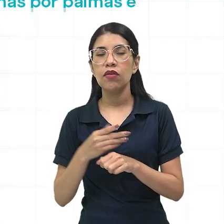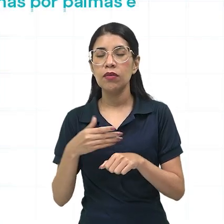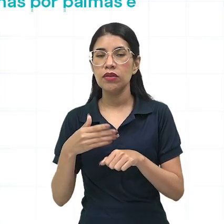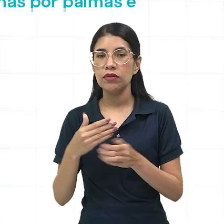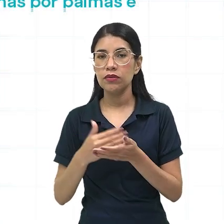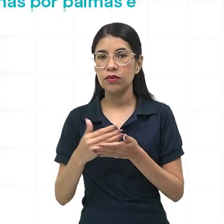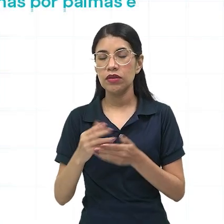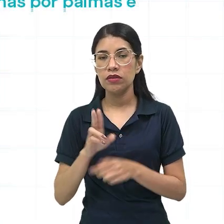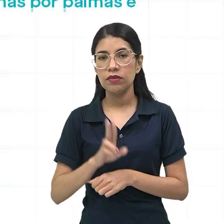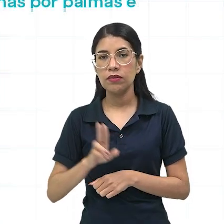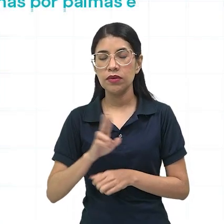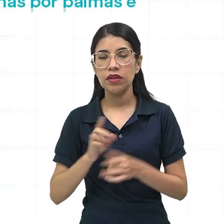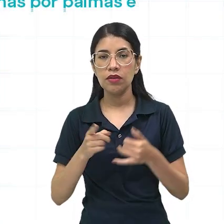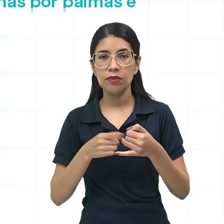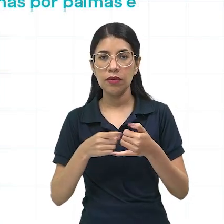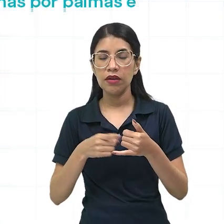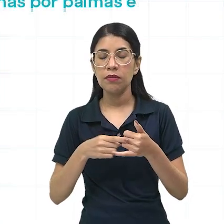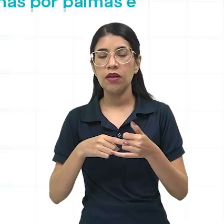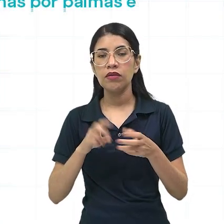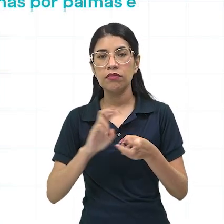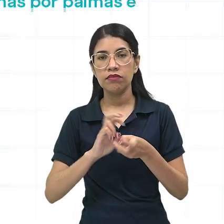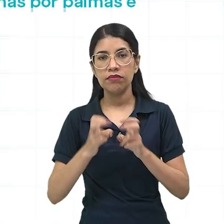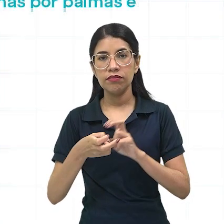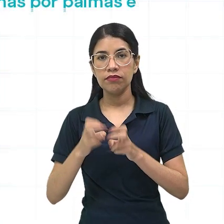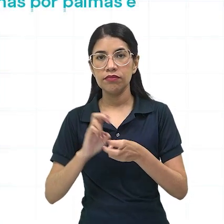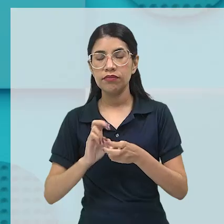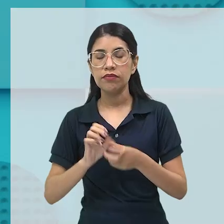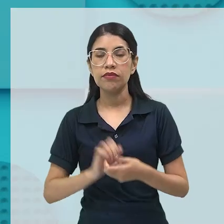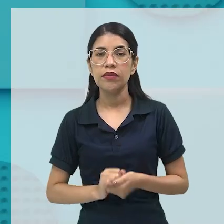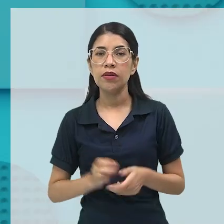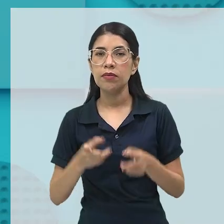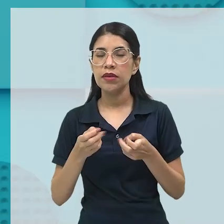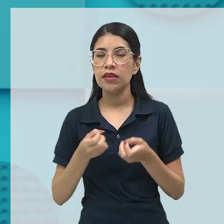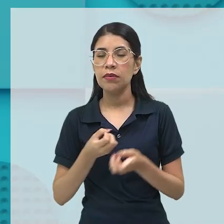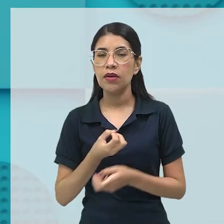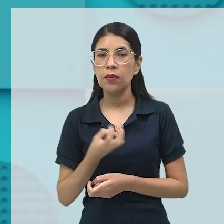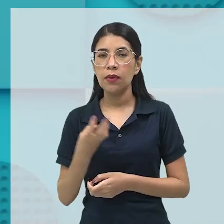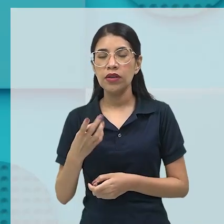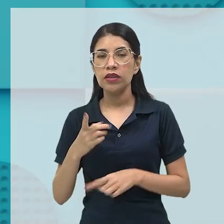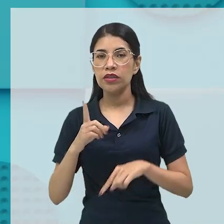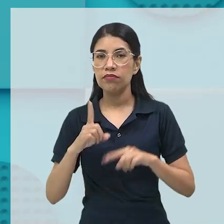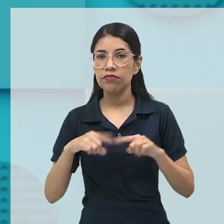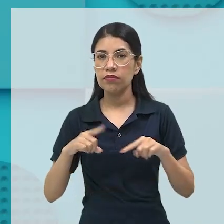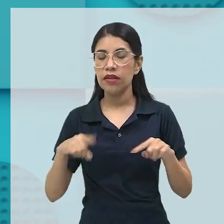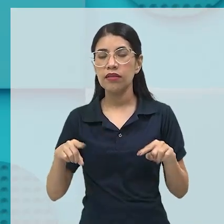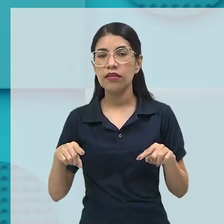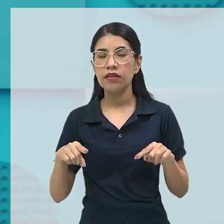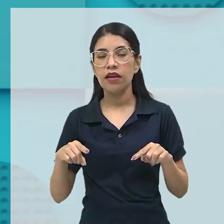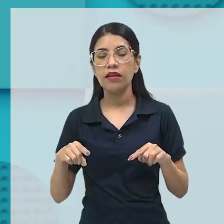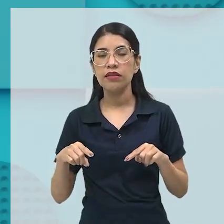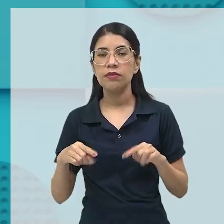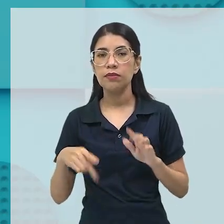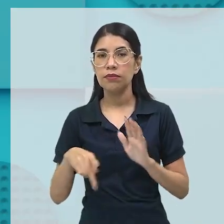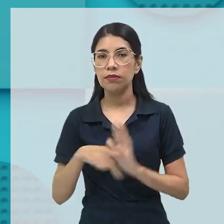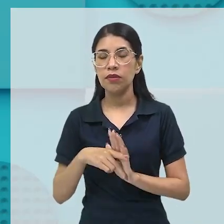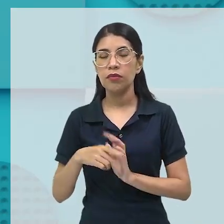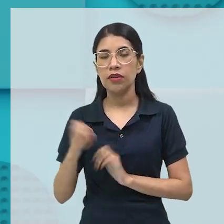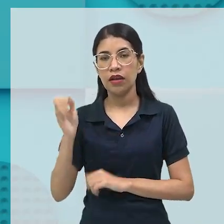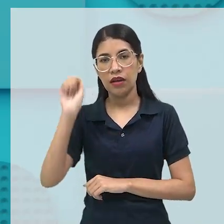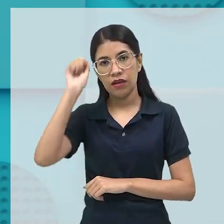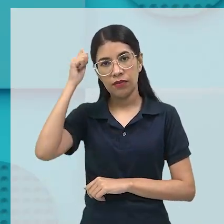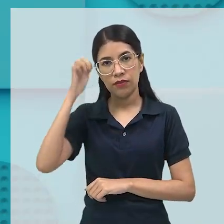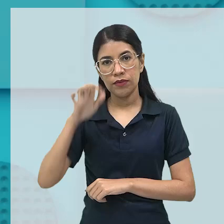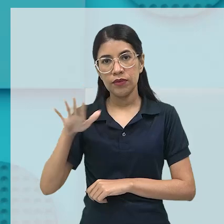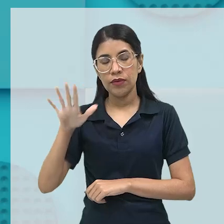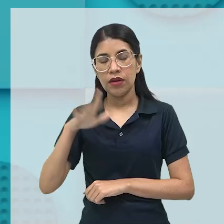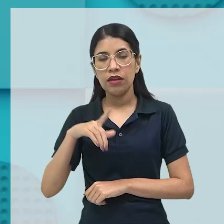introduzido à roda de capoeira. Então olha só quantos elementos da cultura africana nós